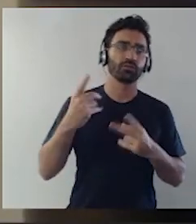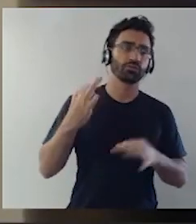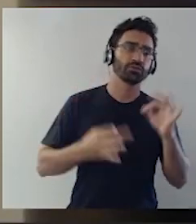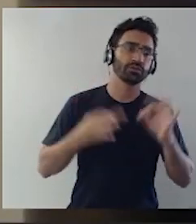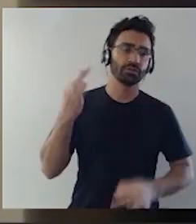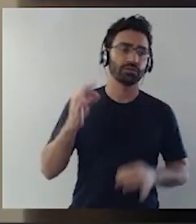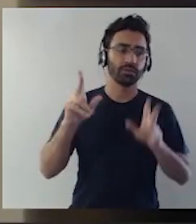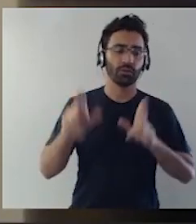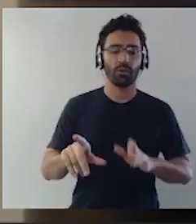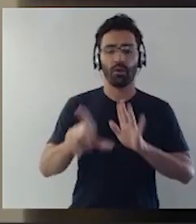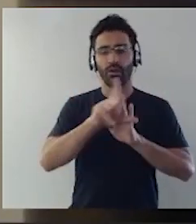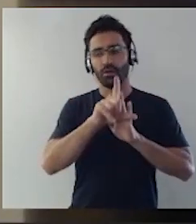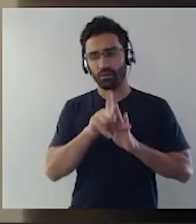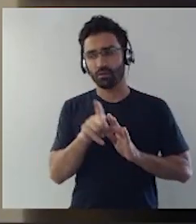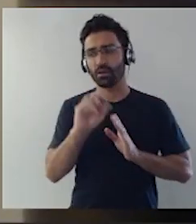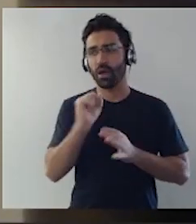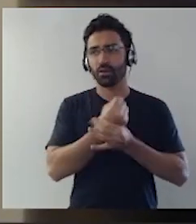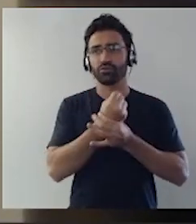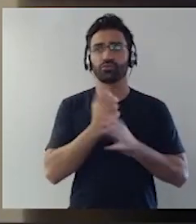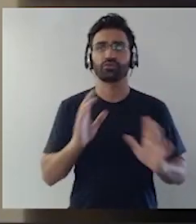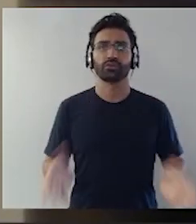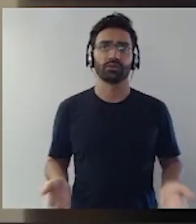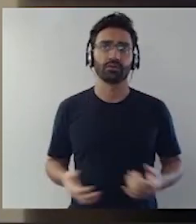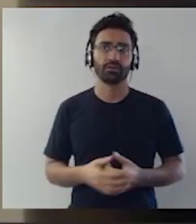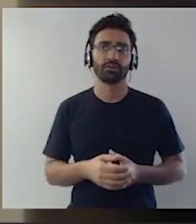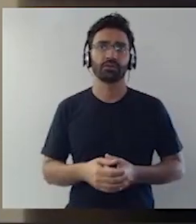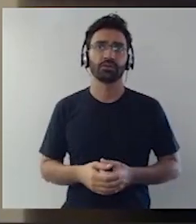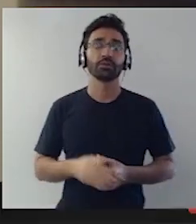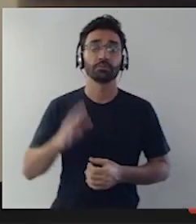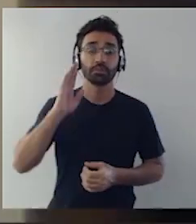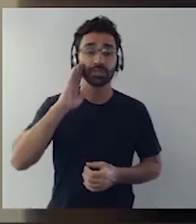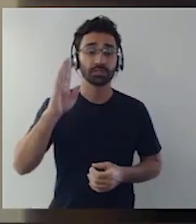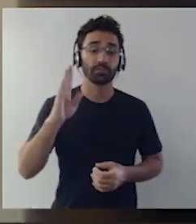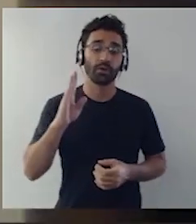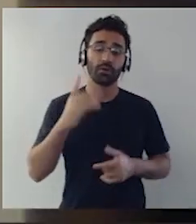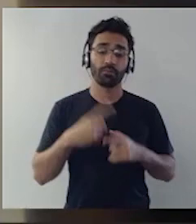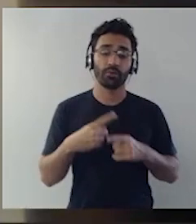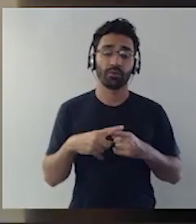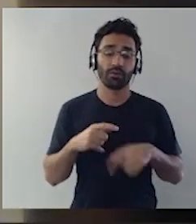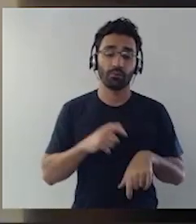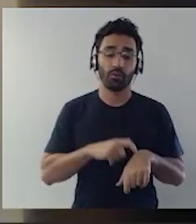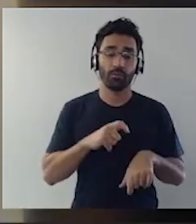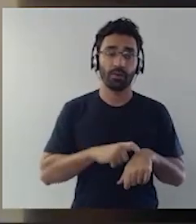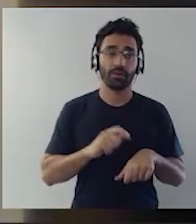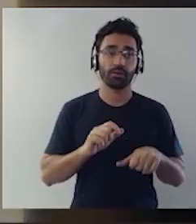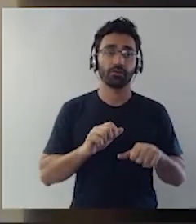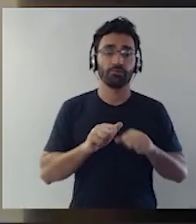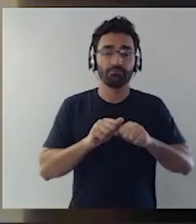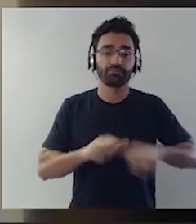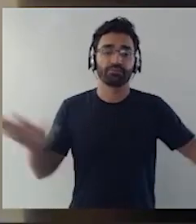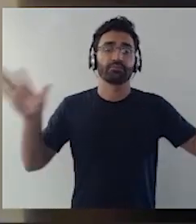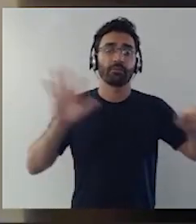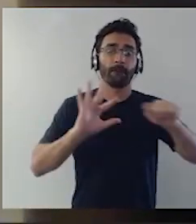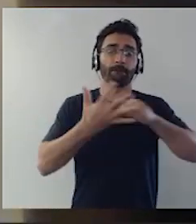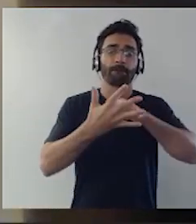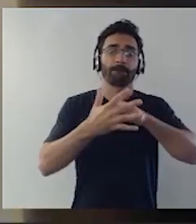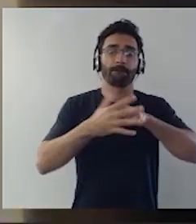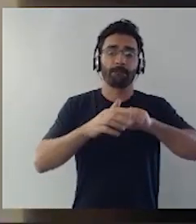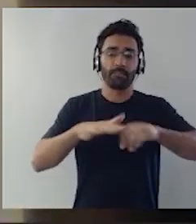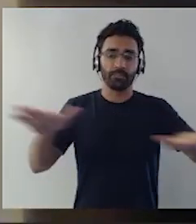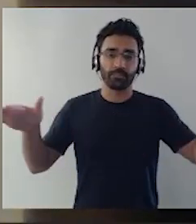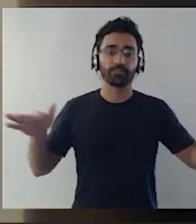introdução garante, principalmente porque estávamos vivendo num momento de pandemia, né? E toda decisão ela traria